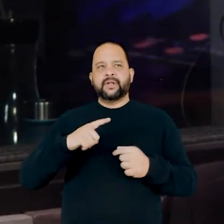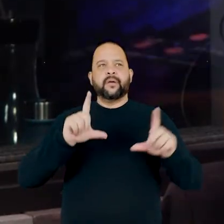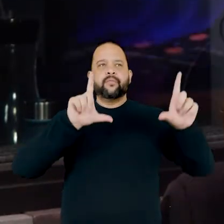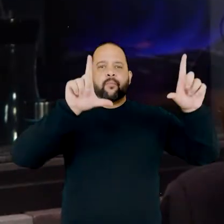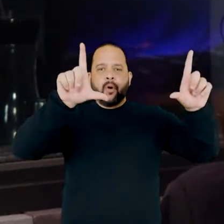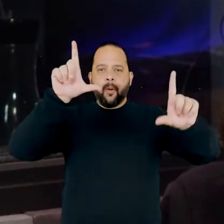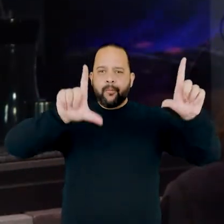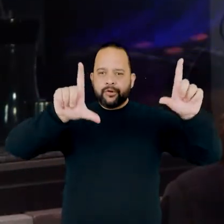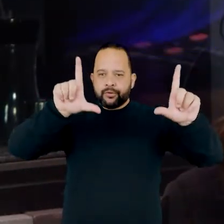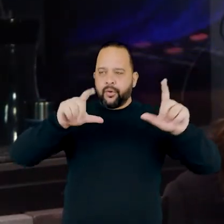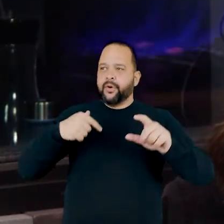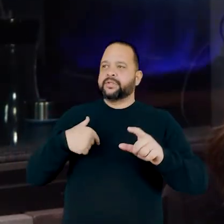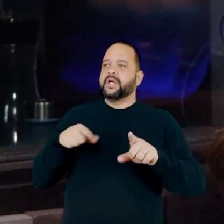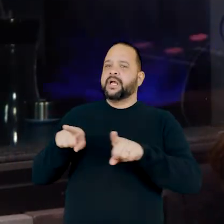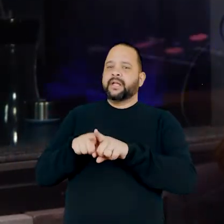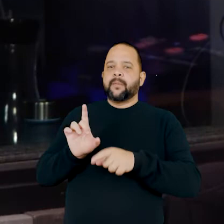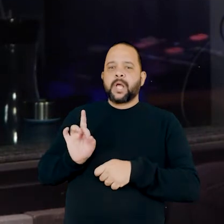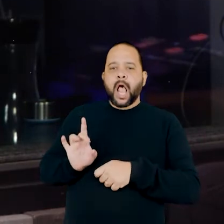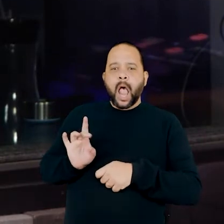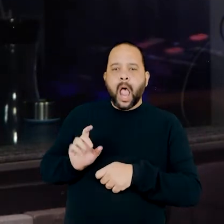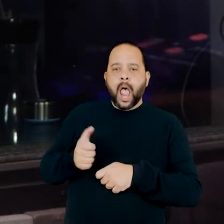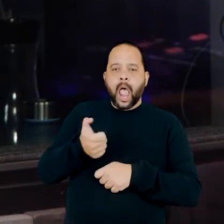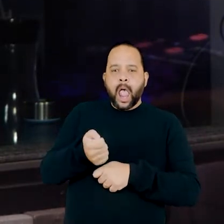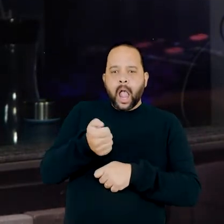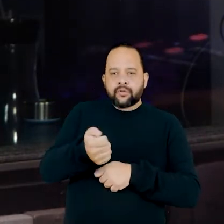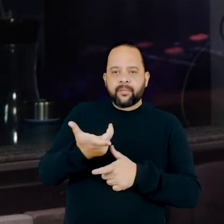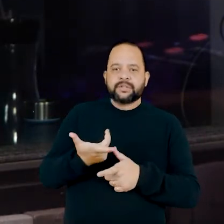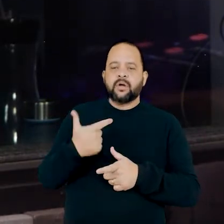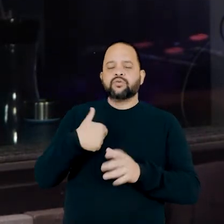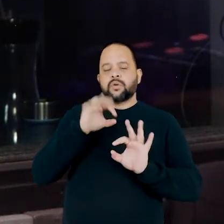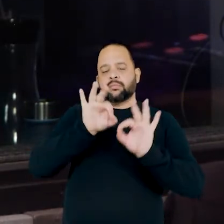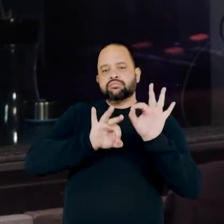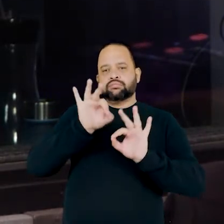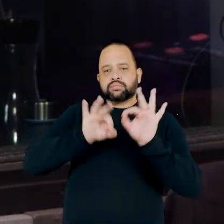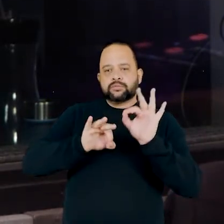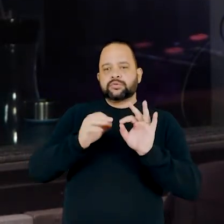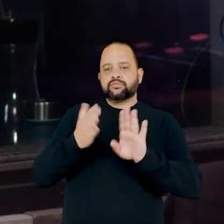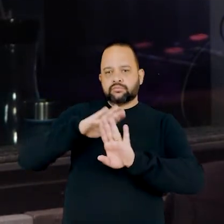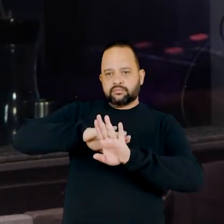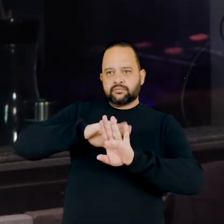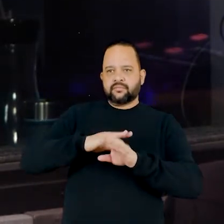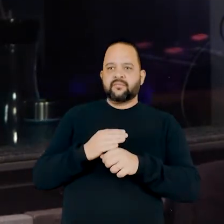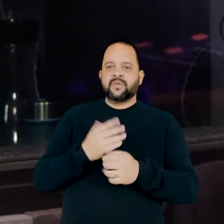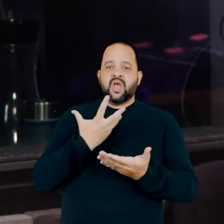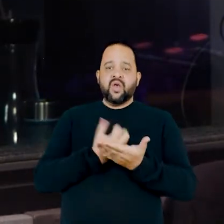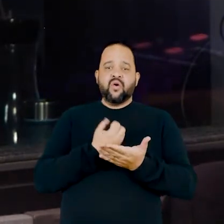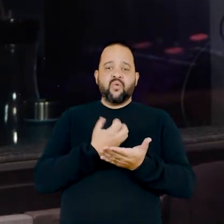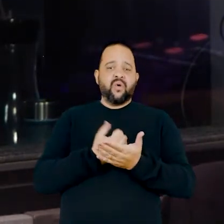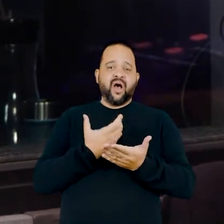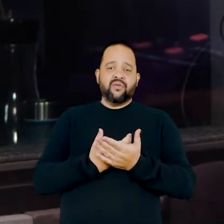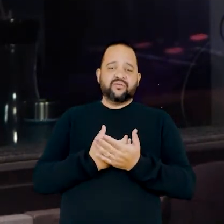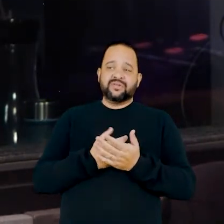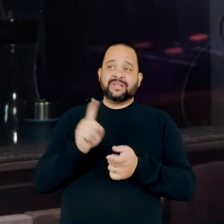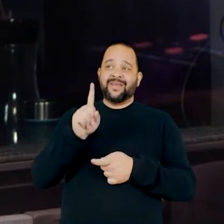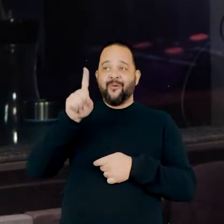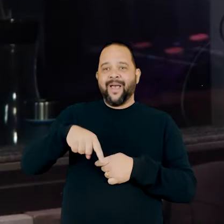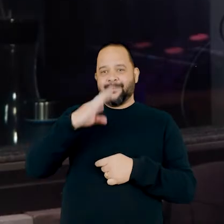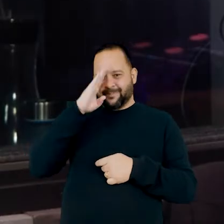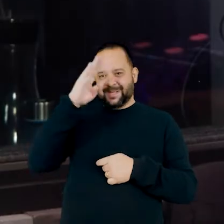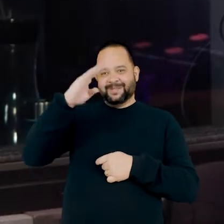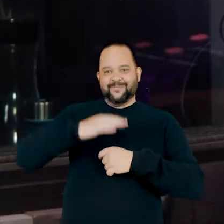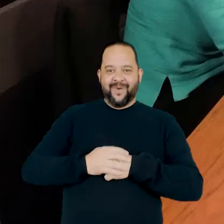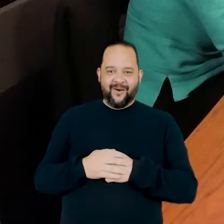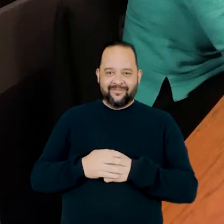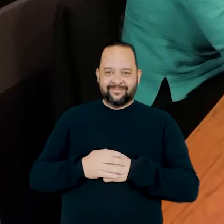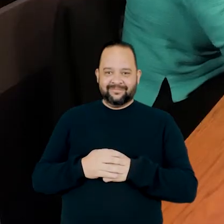automação, né? Toda a parte de processamento atrás. O áudio, ele acaba sendo insignificante naquele